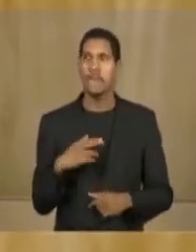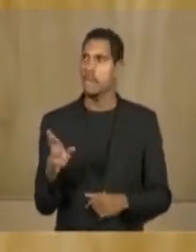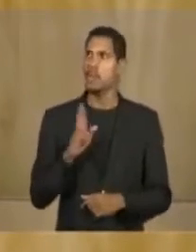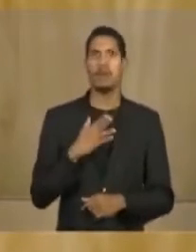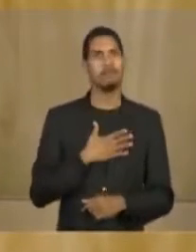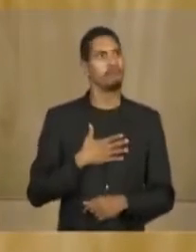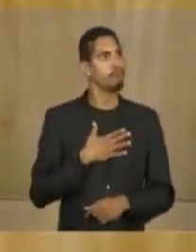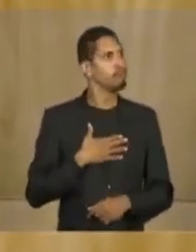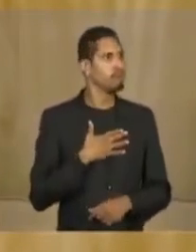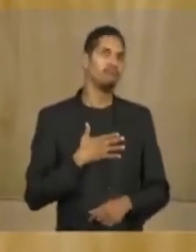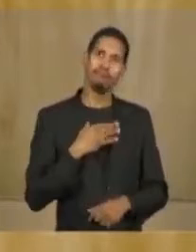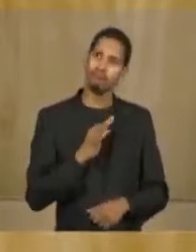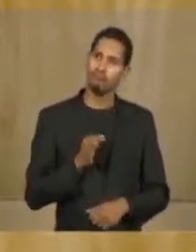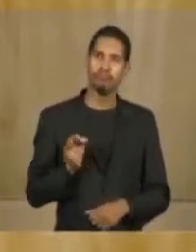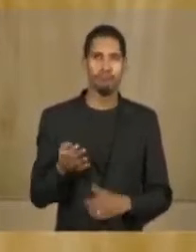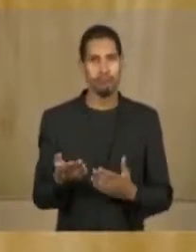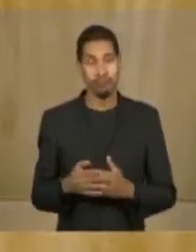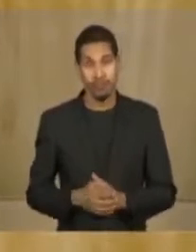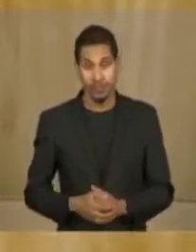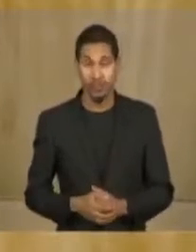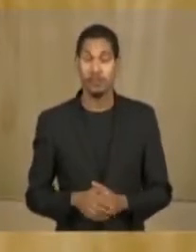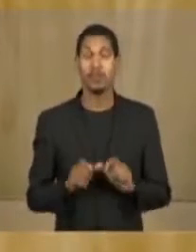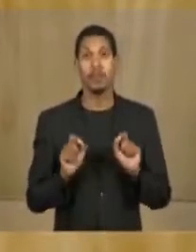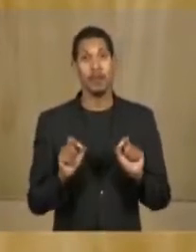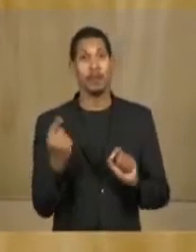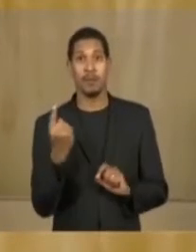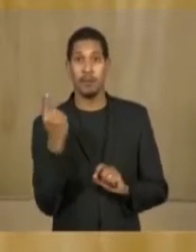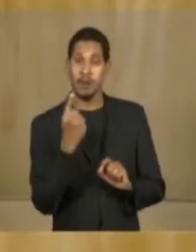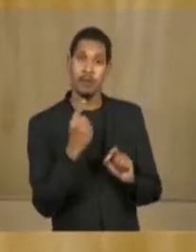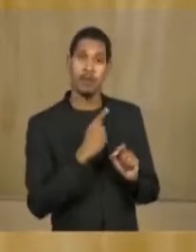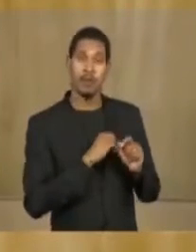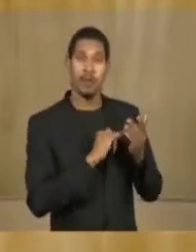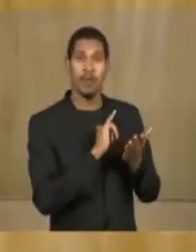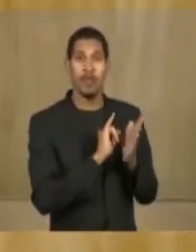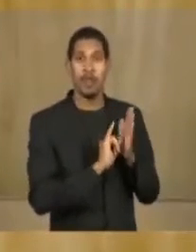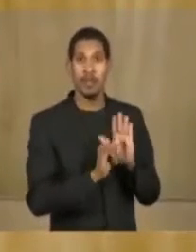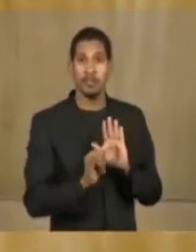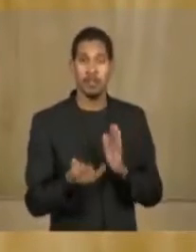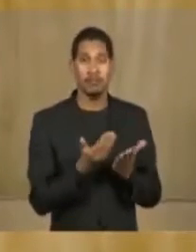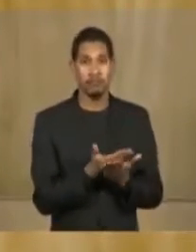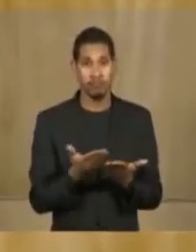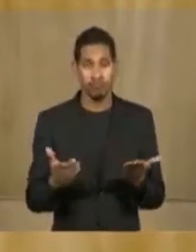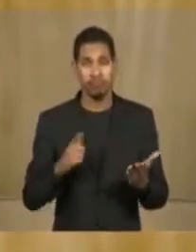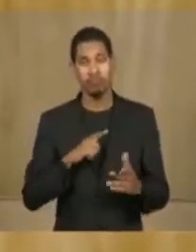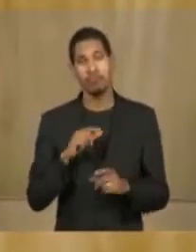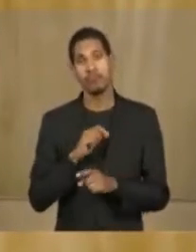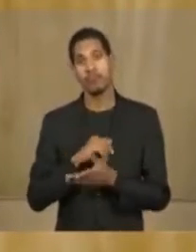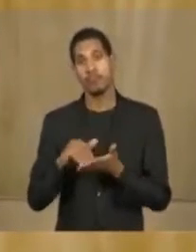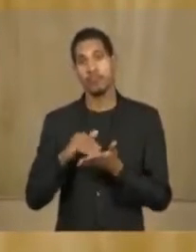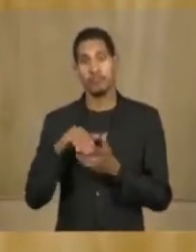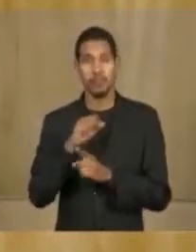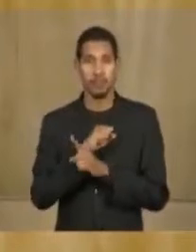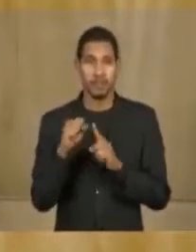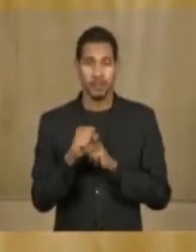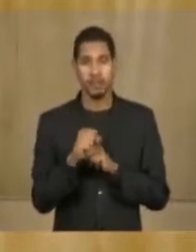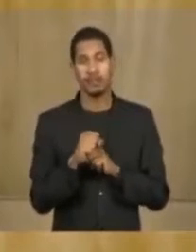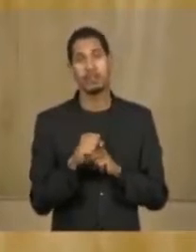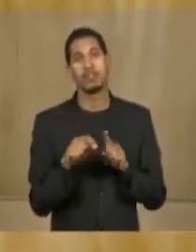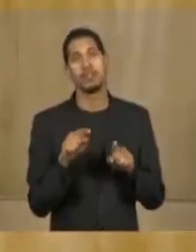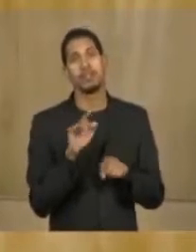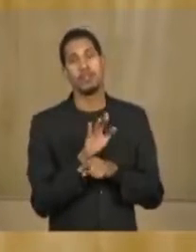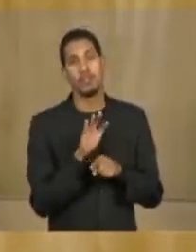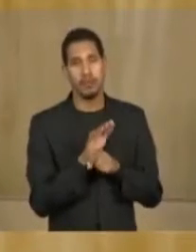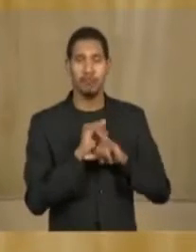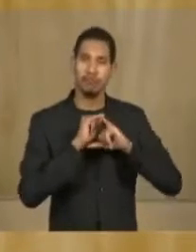resposta dele, mas o primeiro edital que a Secretaria de Assistência Social publicou não teve